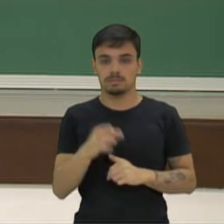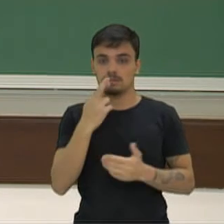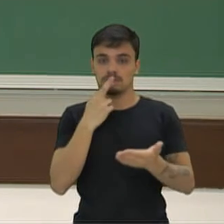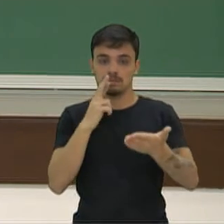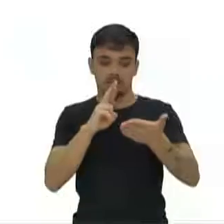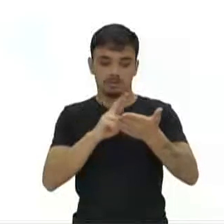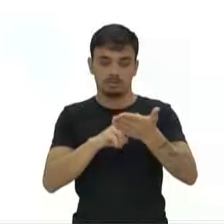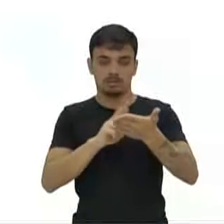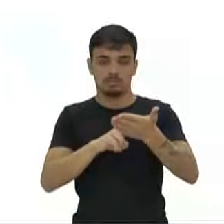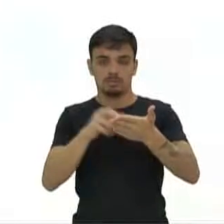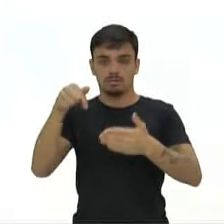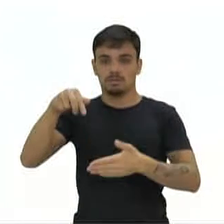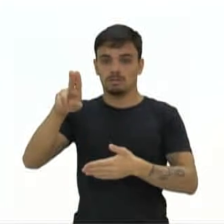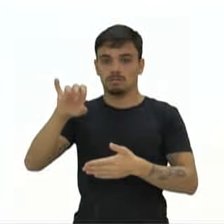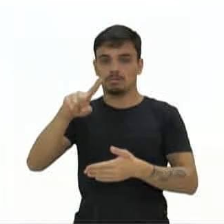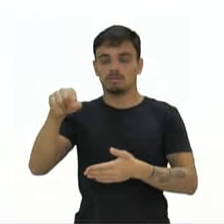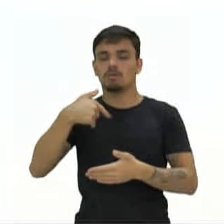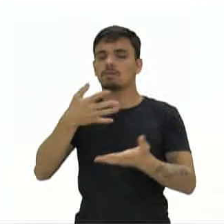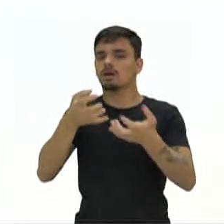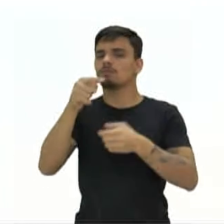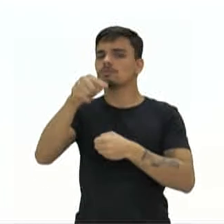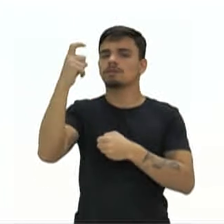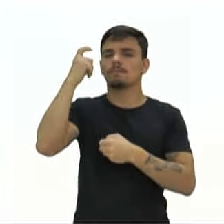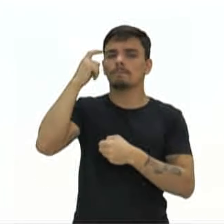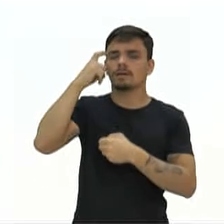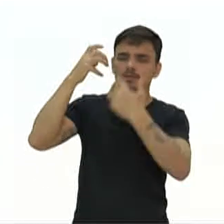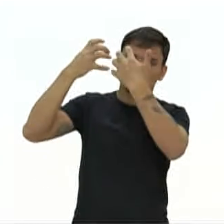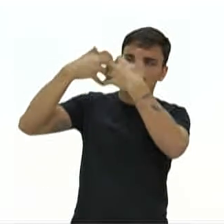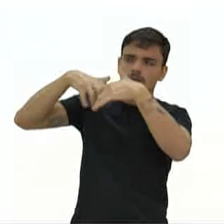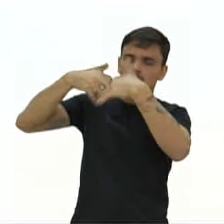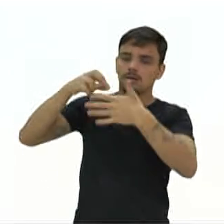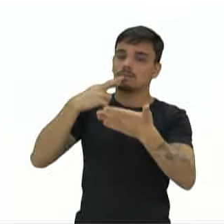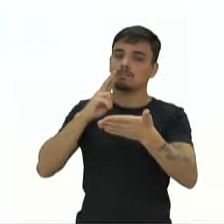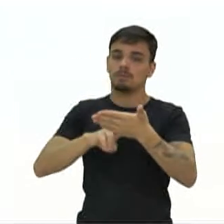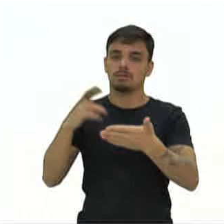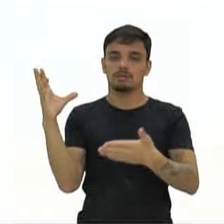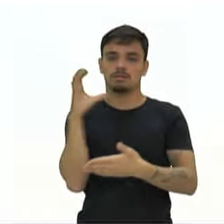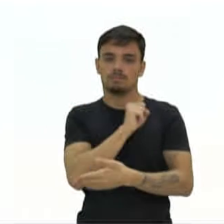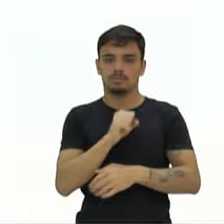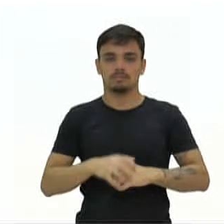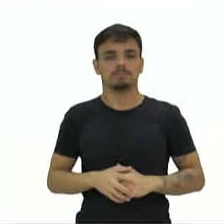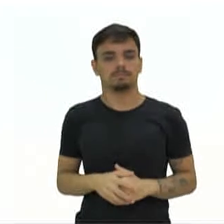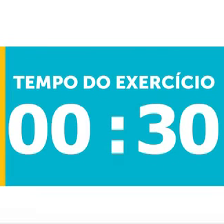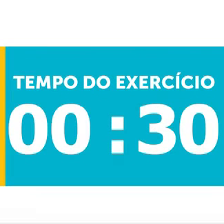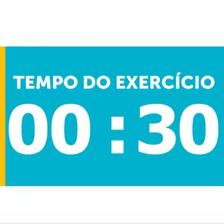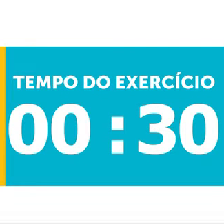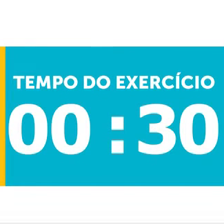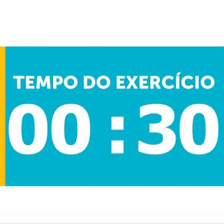responder esse quiz. Agora eu não vou ler, eu quero que você pense e a resposta é rápida.